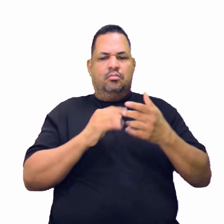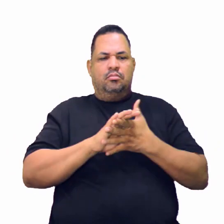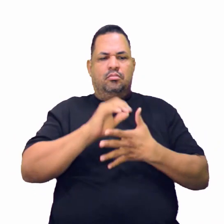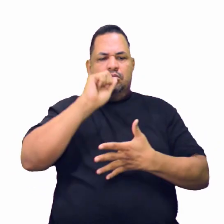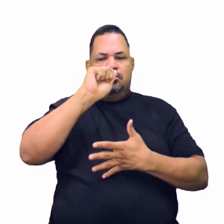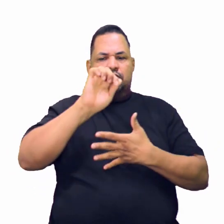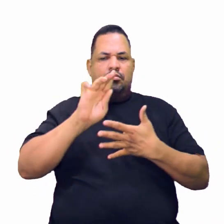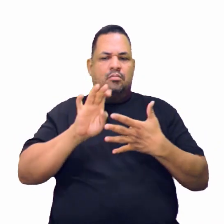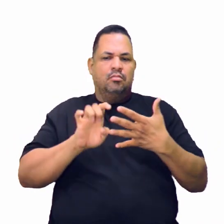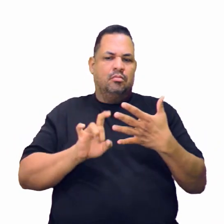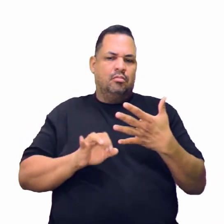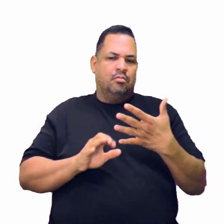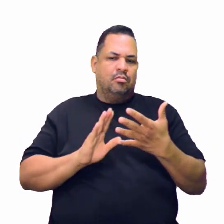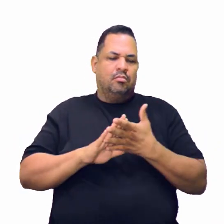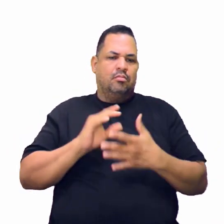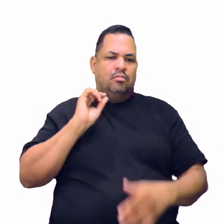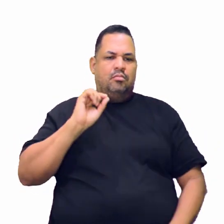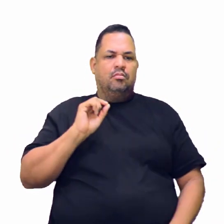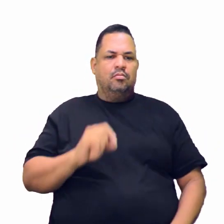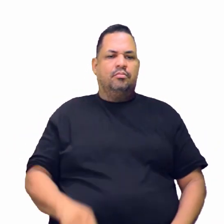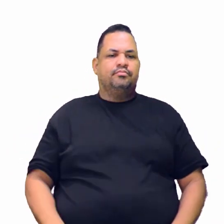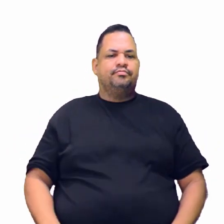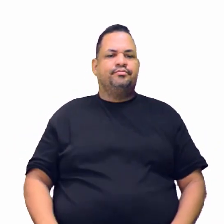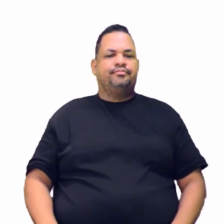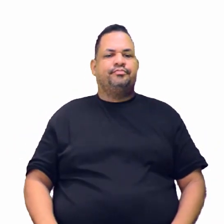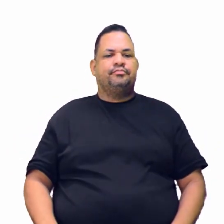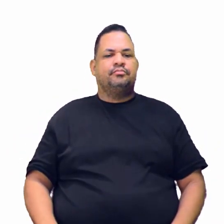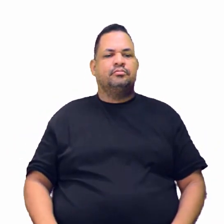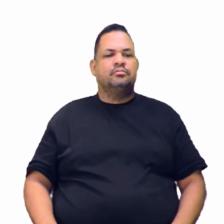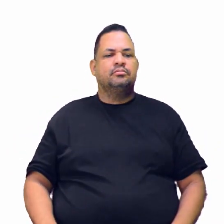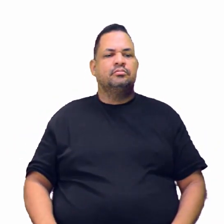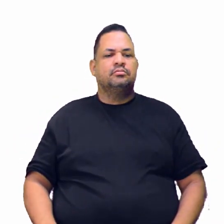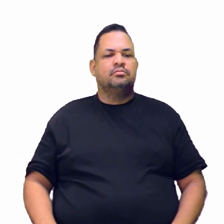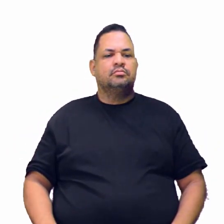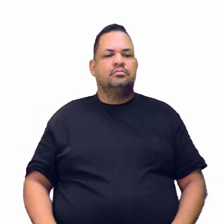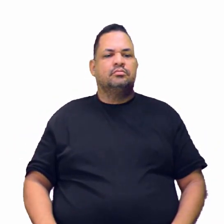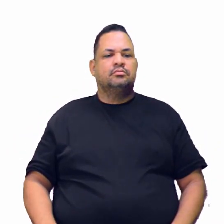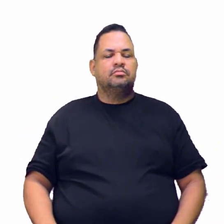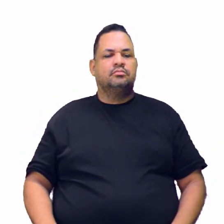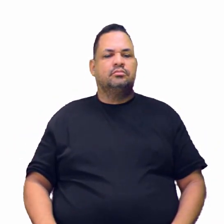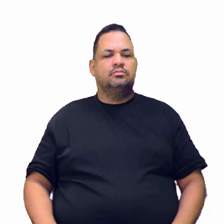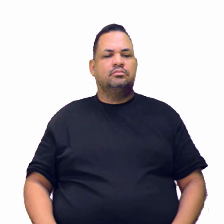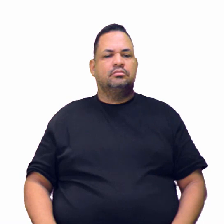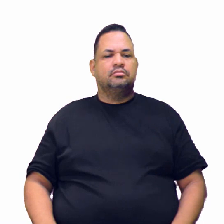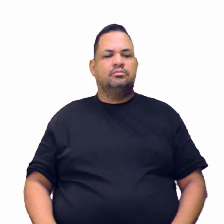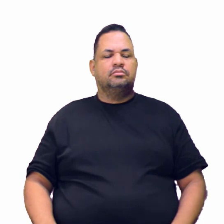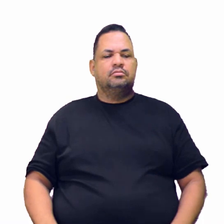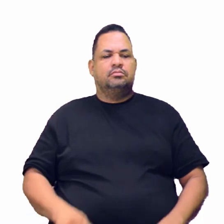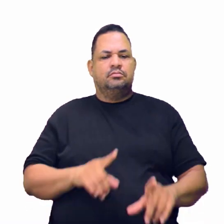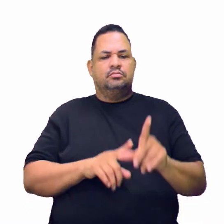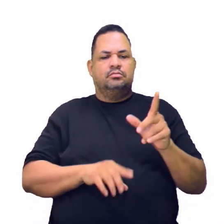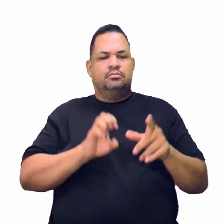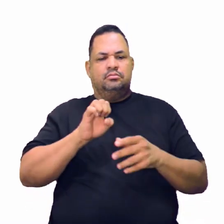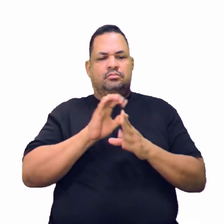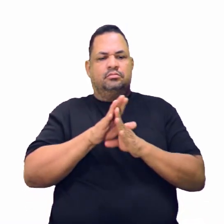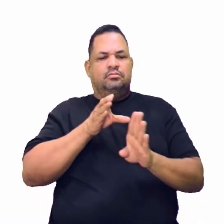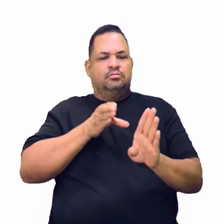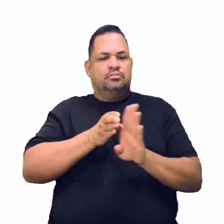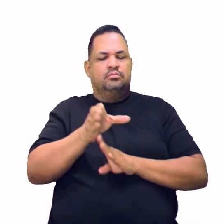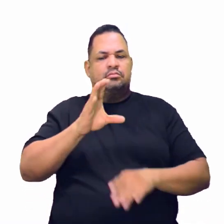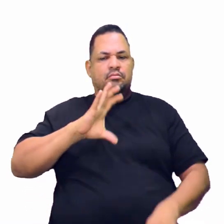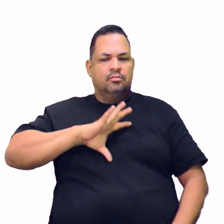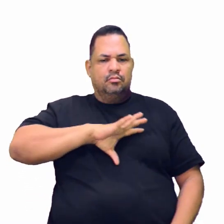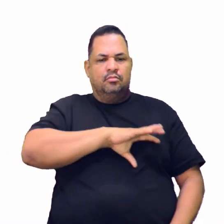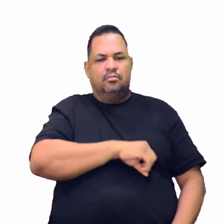C, D, U, E, amadinhos. Temos aqui, olha só o gabarito. Letra E, aconselhar